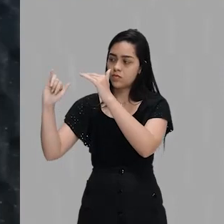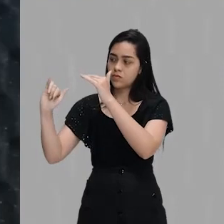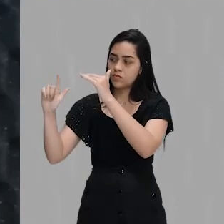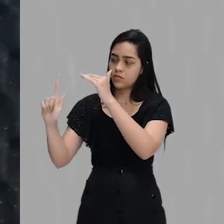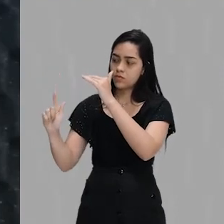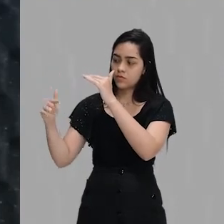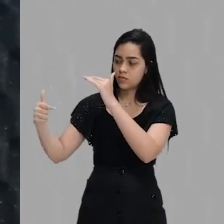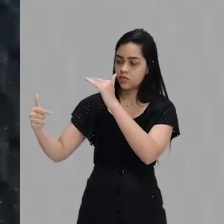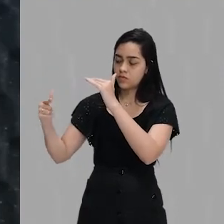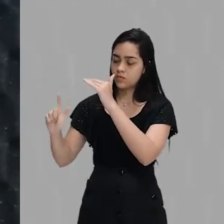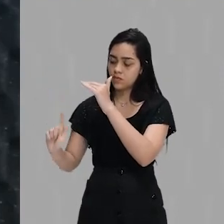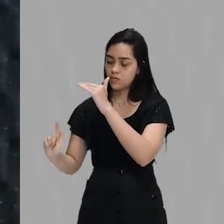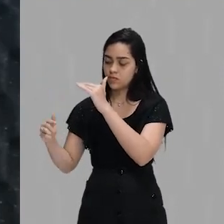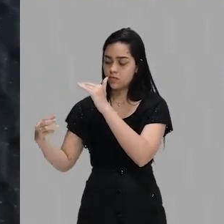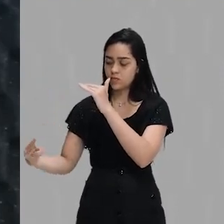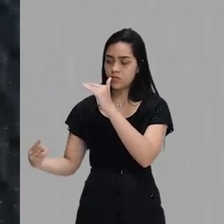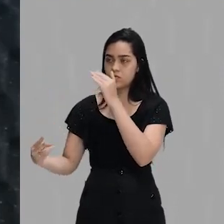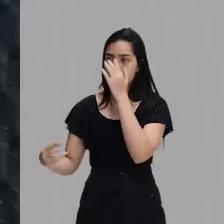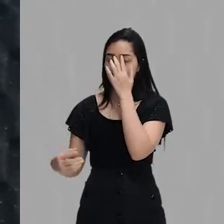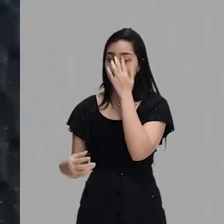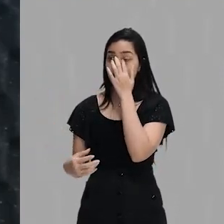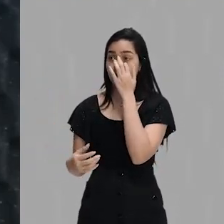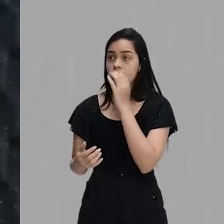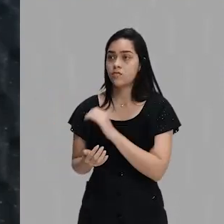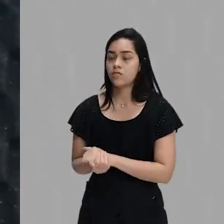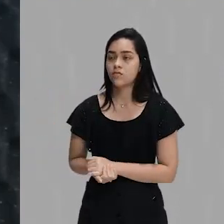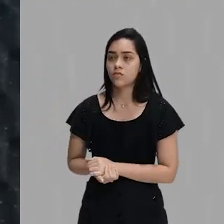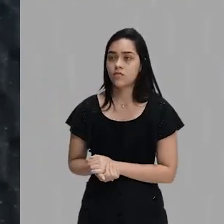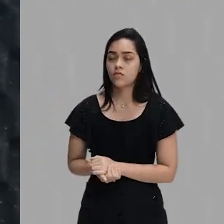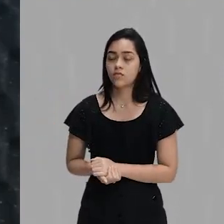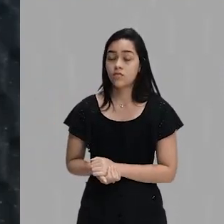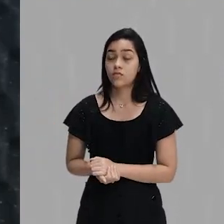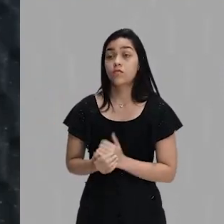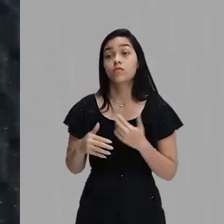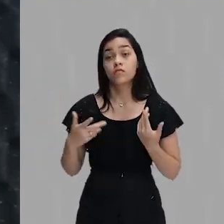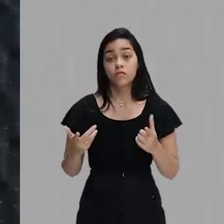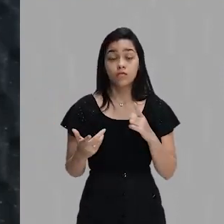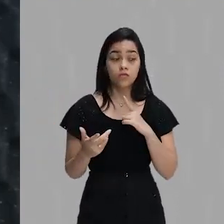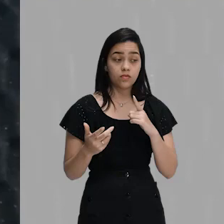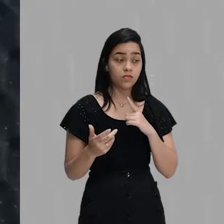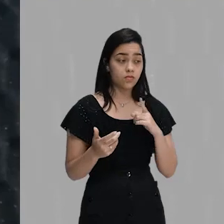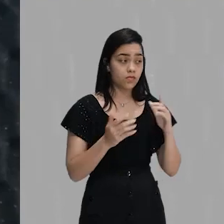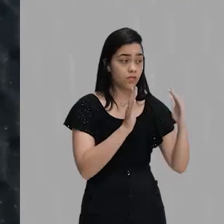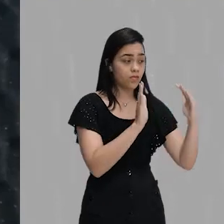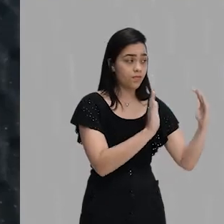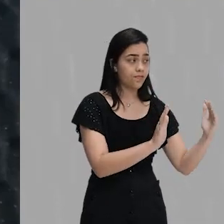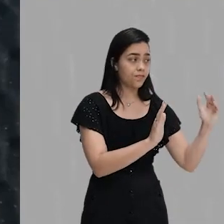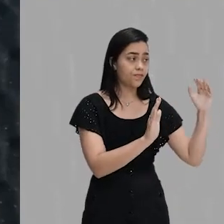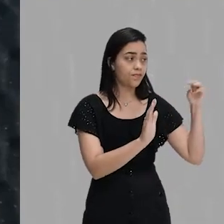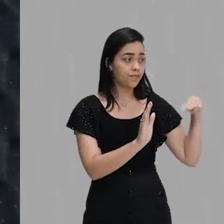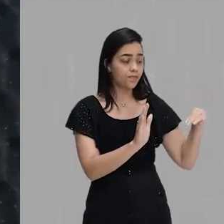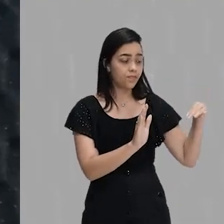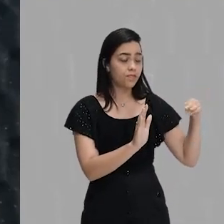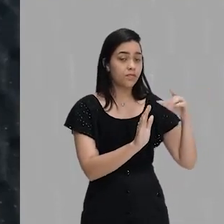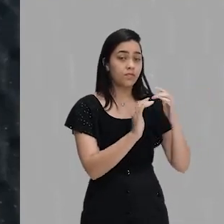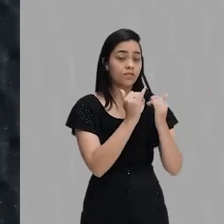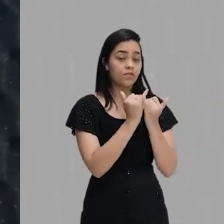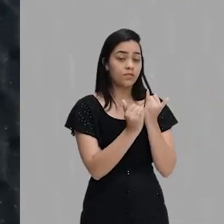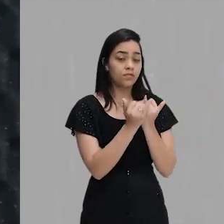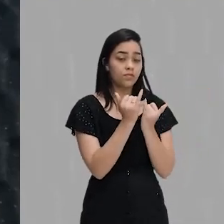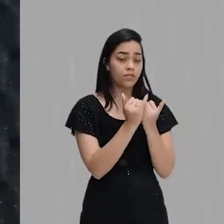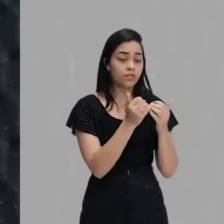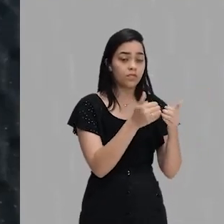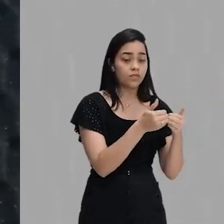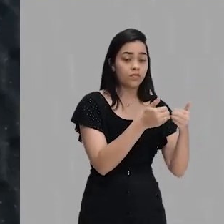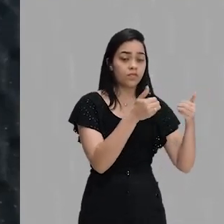G1, o período S e o período G2. E no caso da fase M, a fase M é quando ocorre a